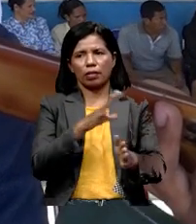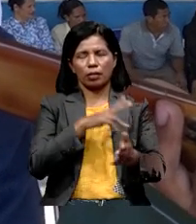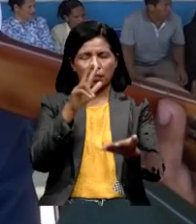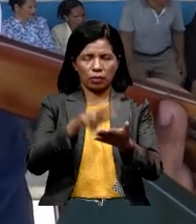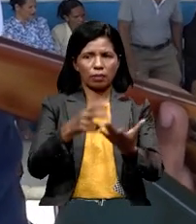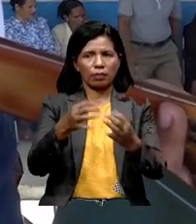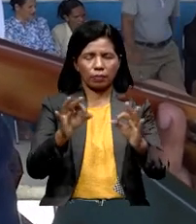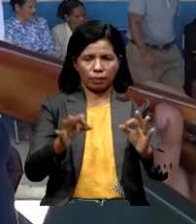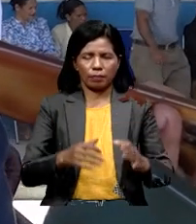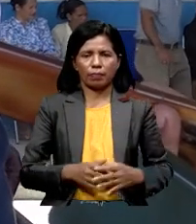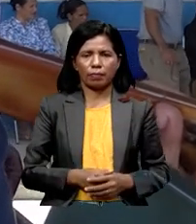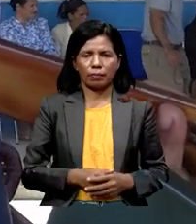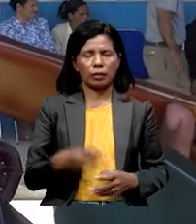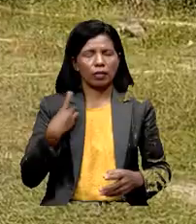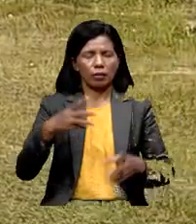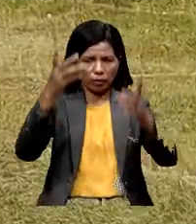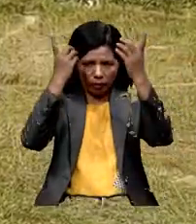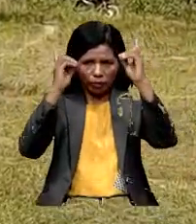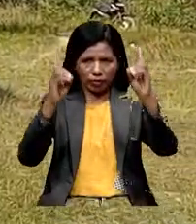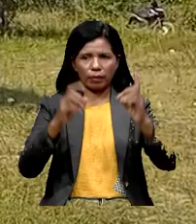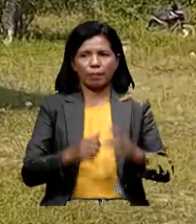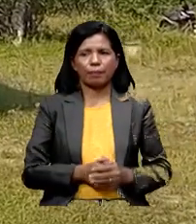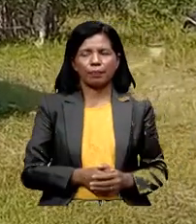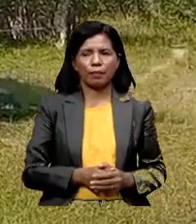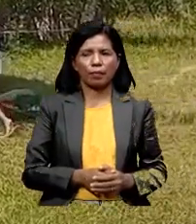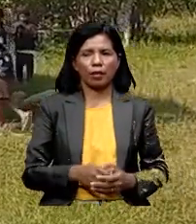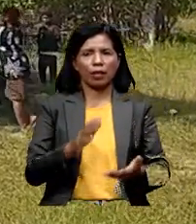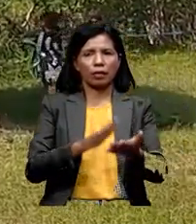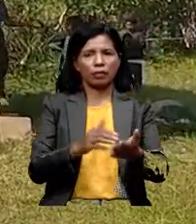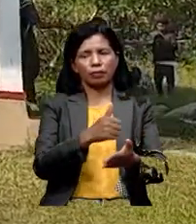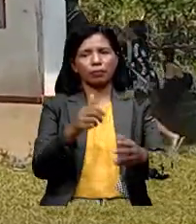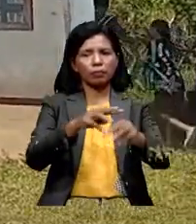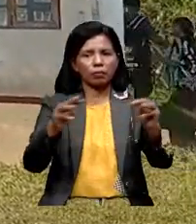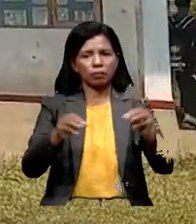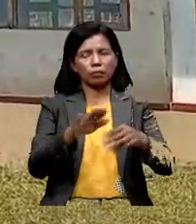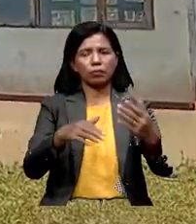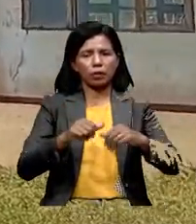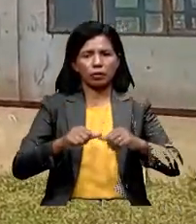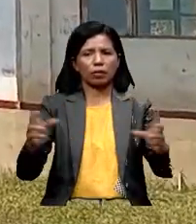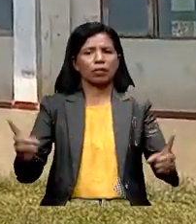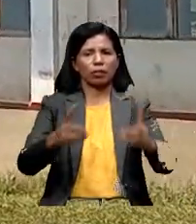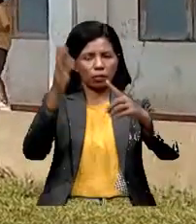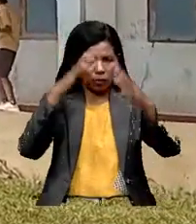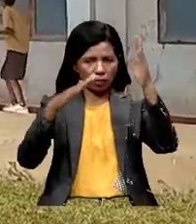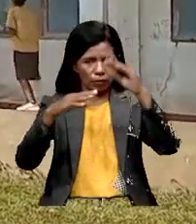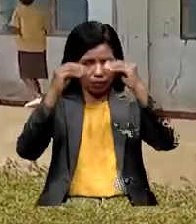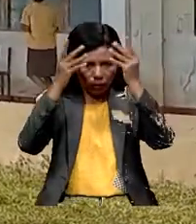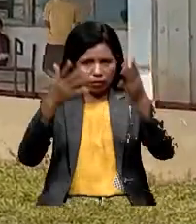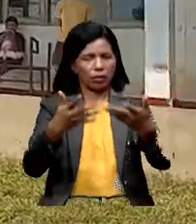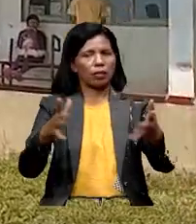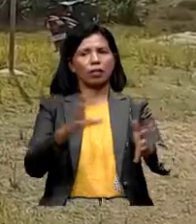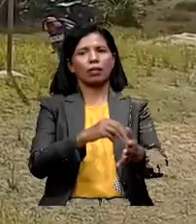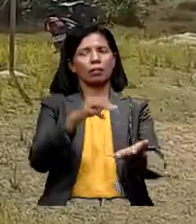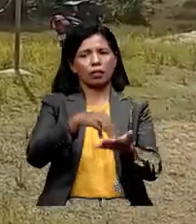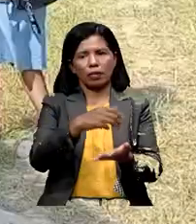tudo lei mas foi ainda ita bele decidir. Durante né, escola balung ia município Sira continua enfrenta problema menos profesor, une materia